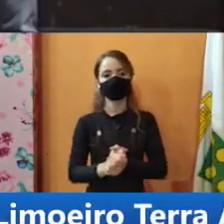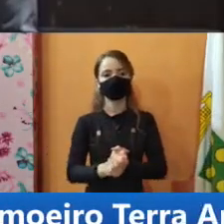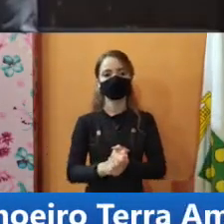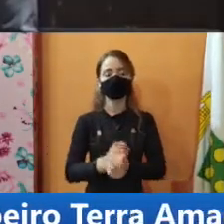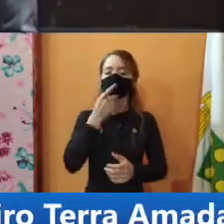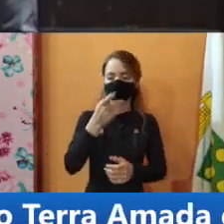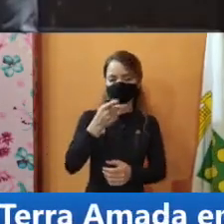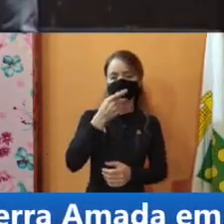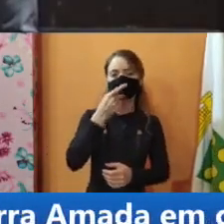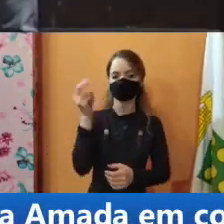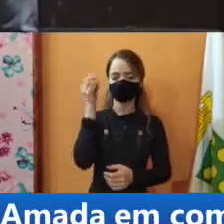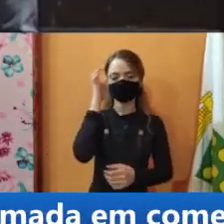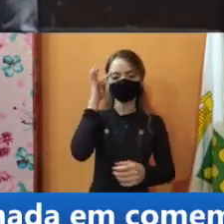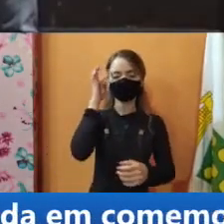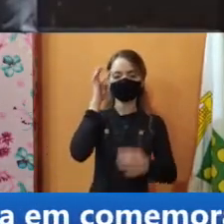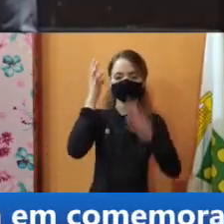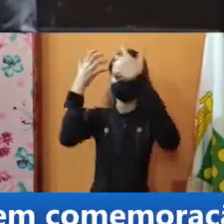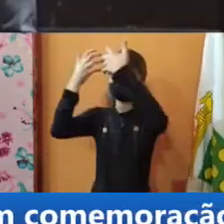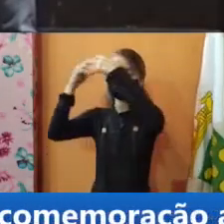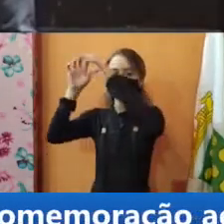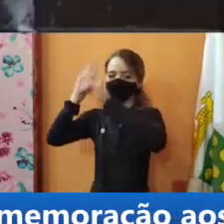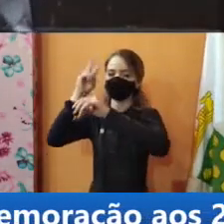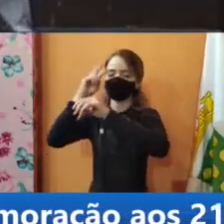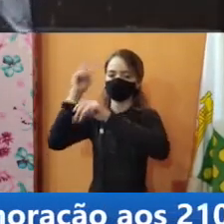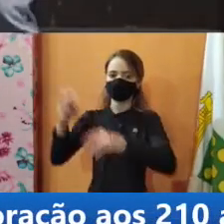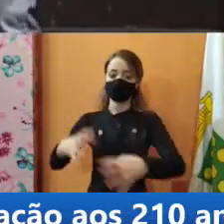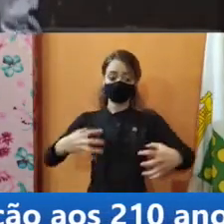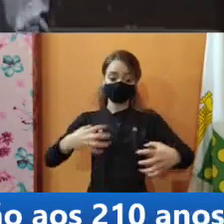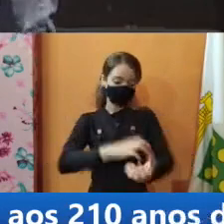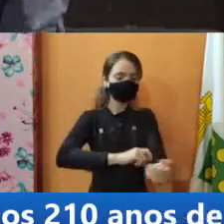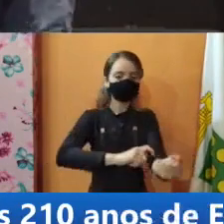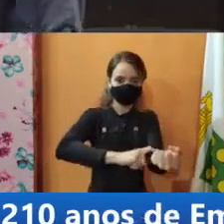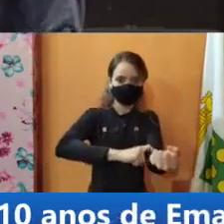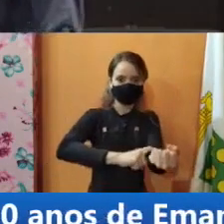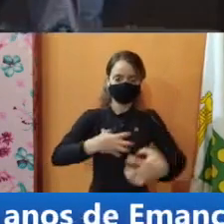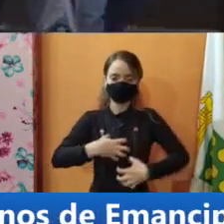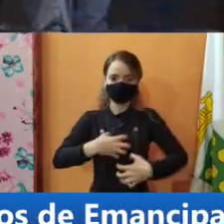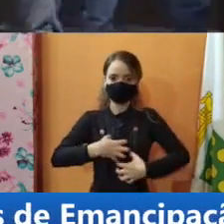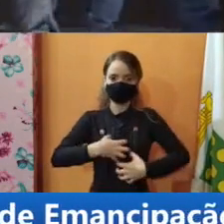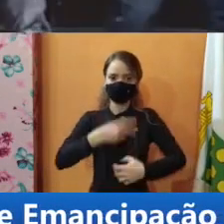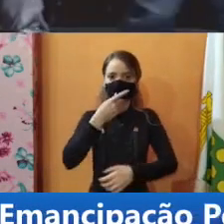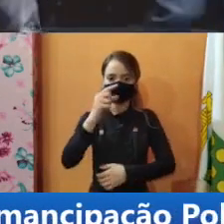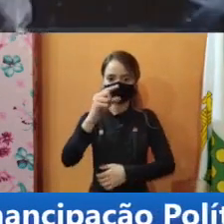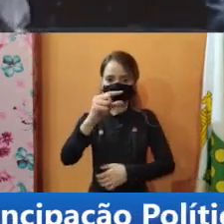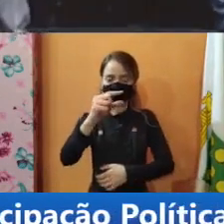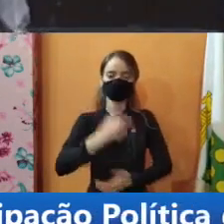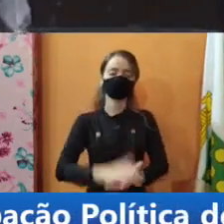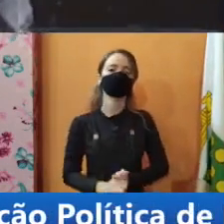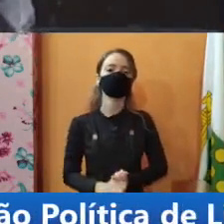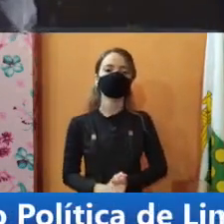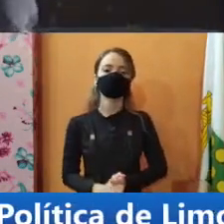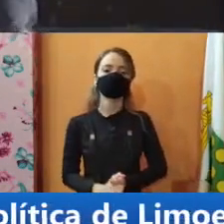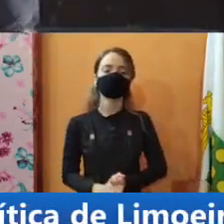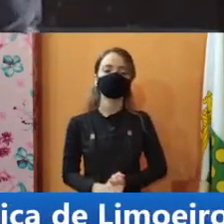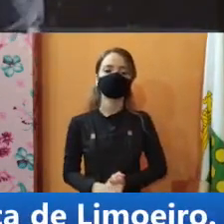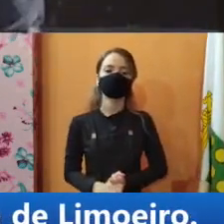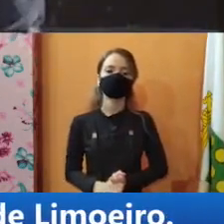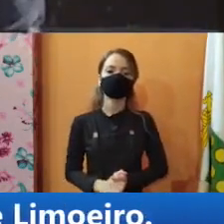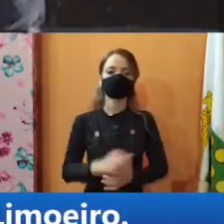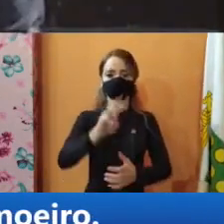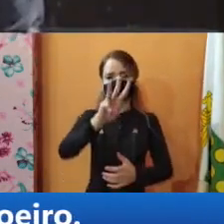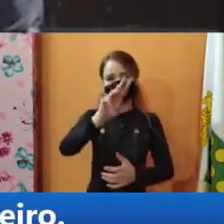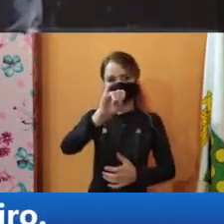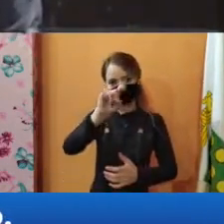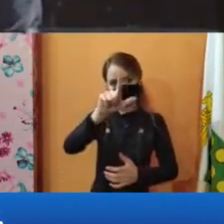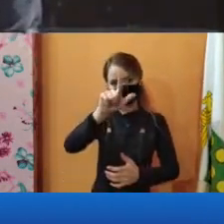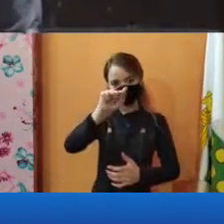falando. Estou nervoso, estou ansioso. Vou ser breve, mas o Wilker é um